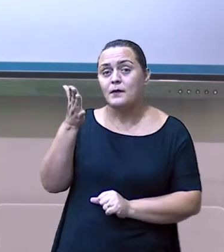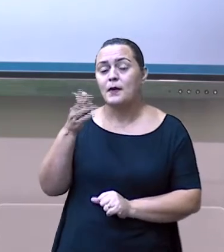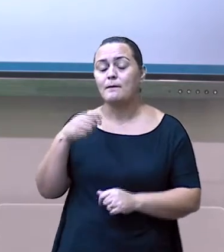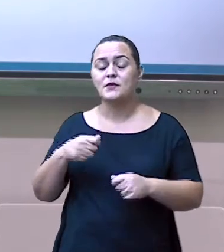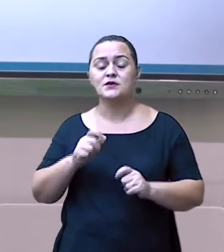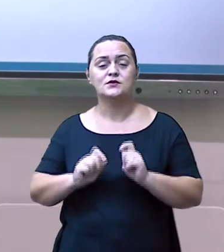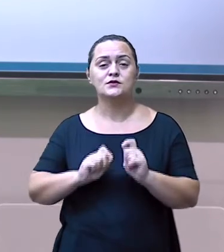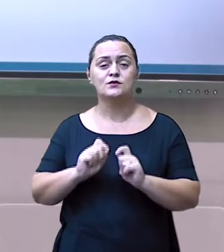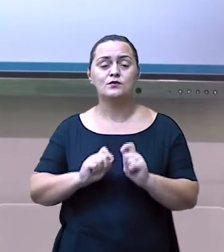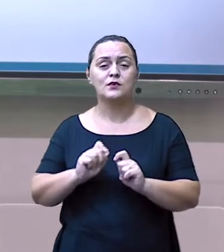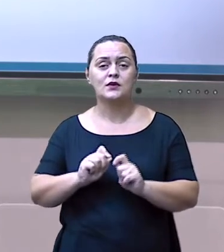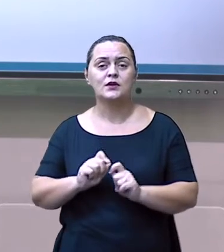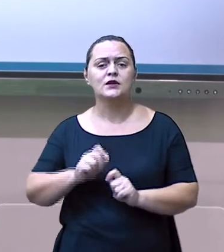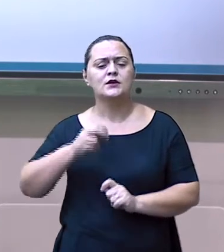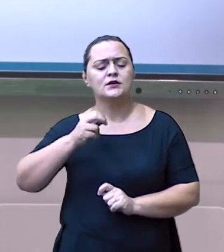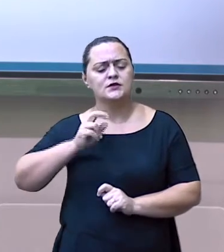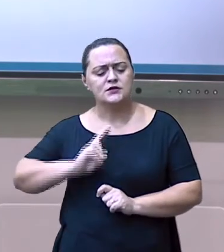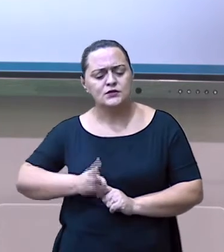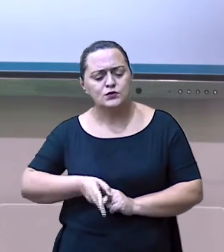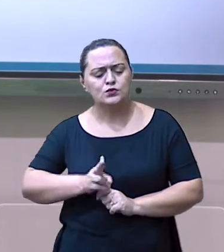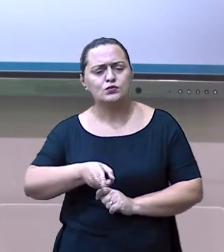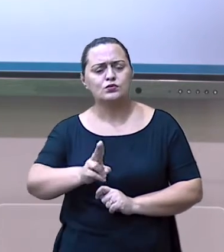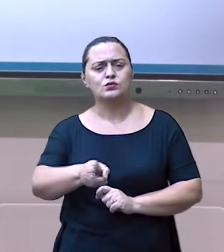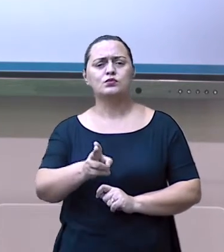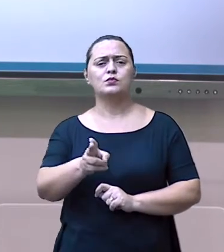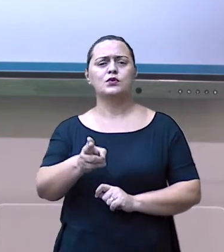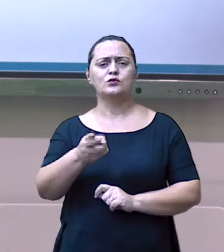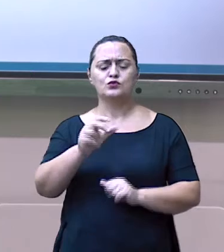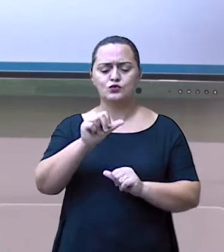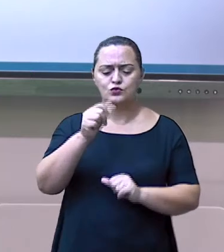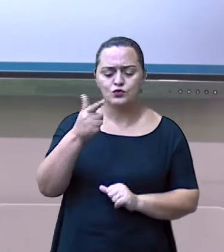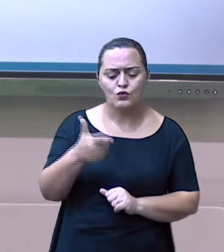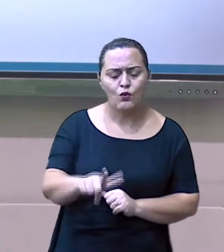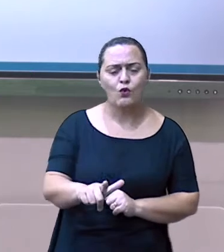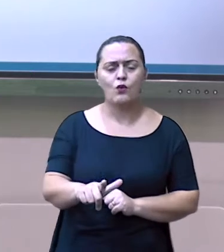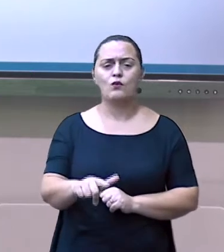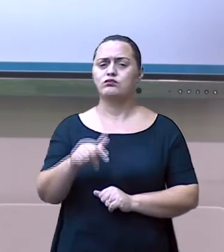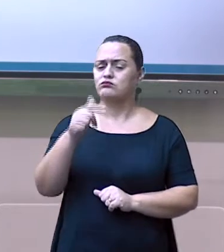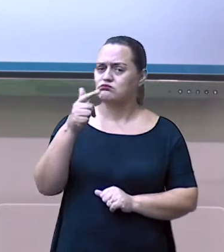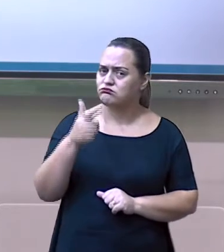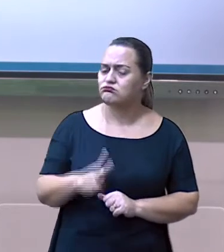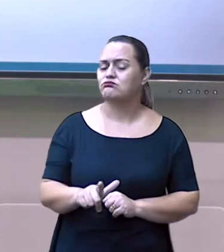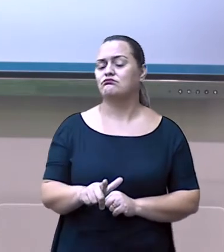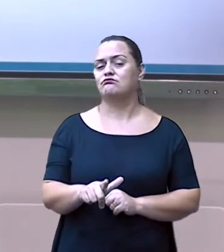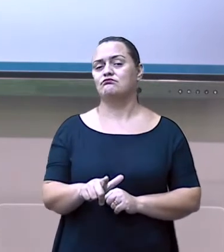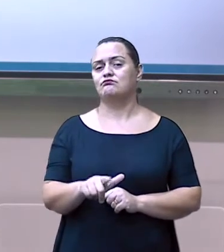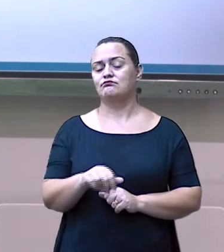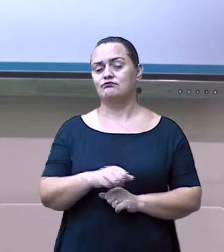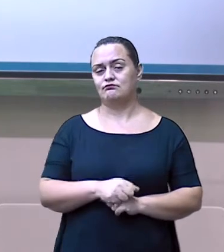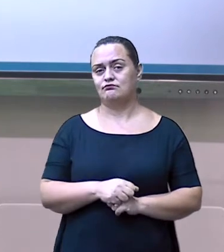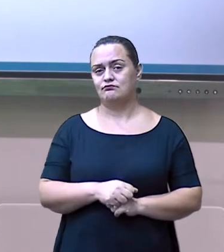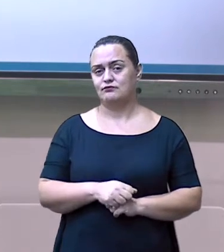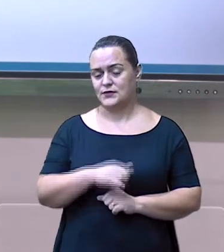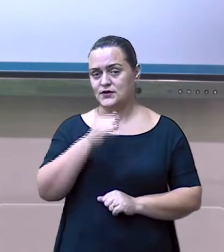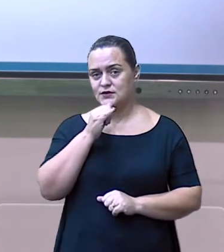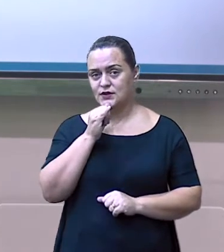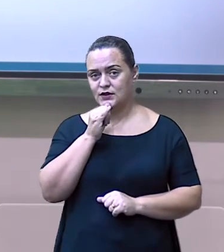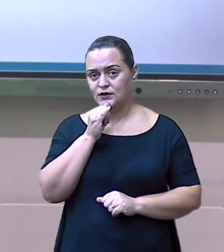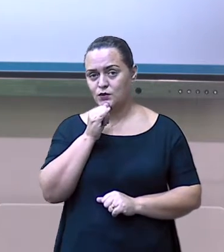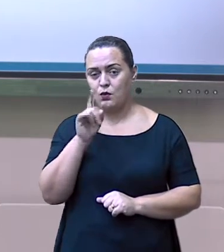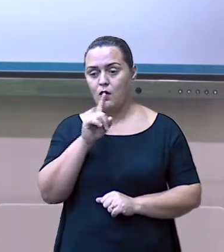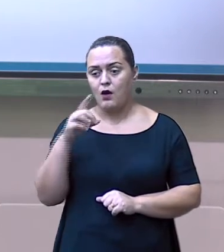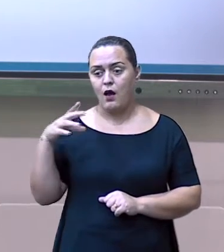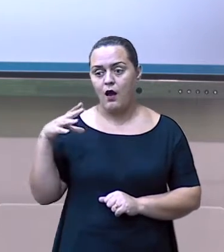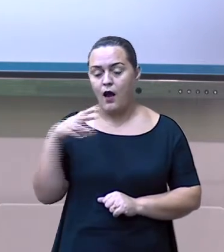grande de tempo em um determinado lugar. Mas ela pode mudar. Mas não é